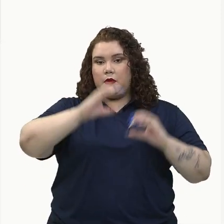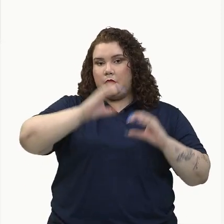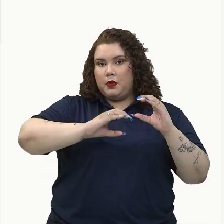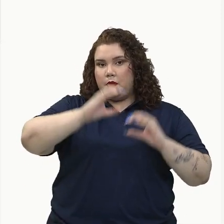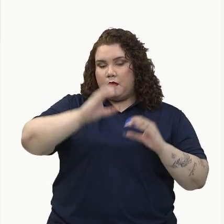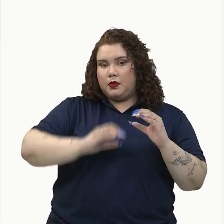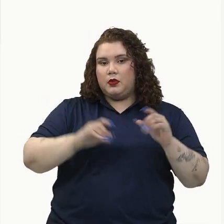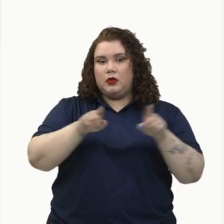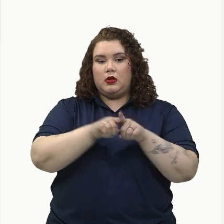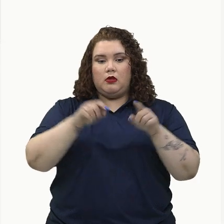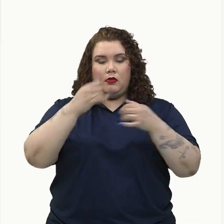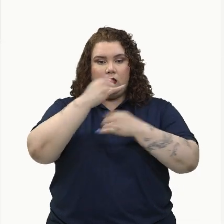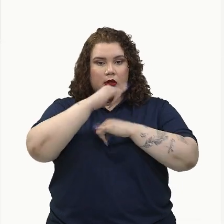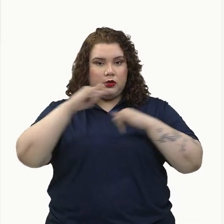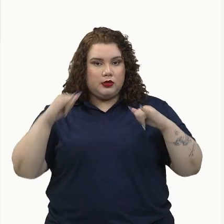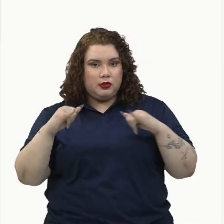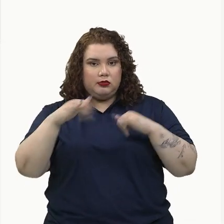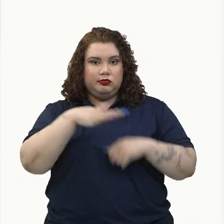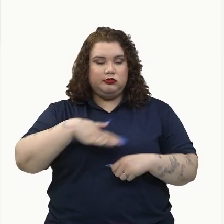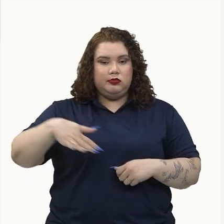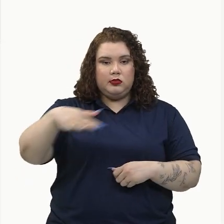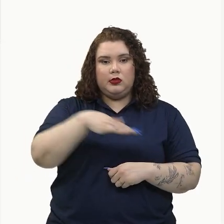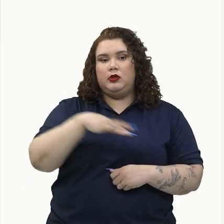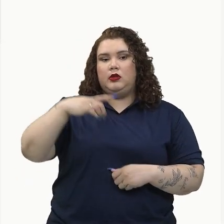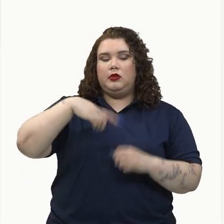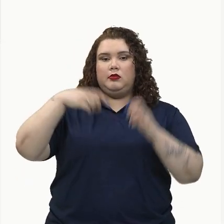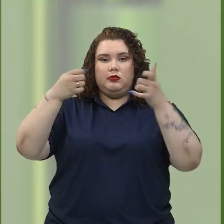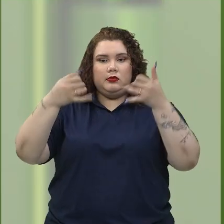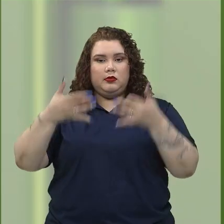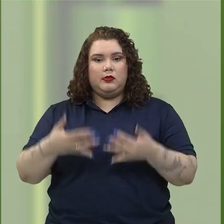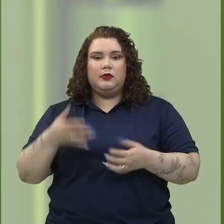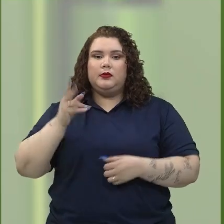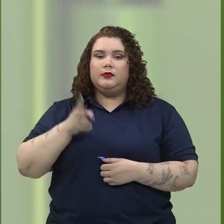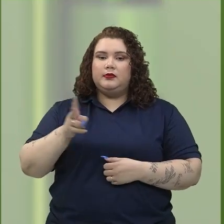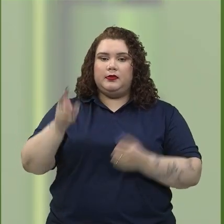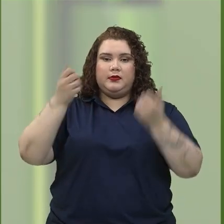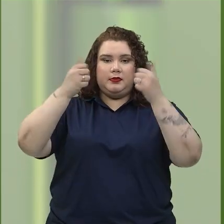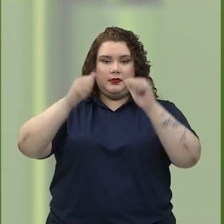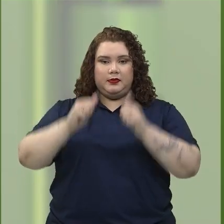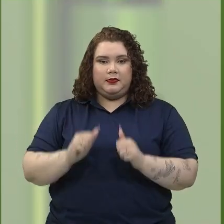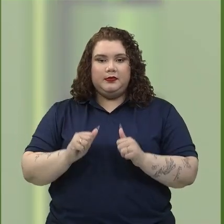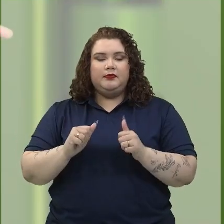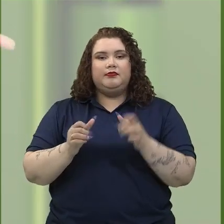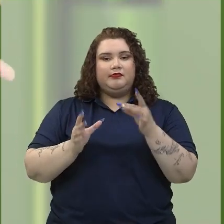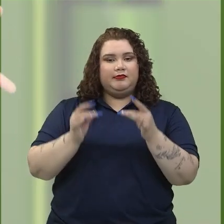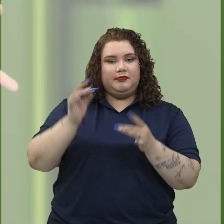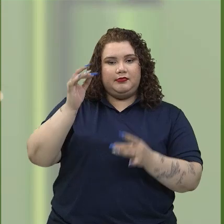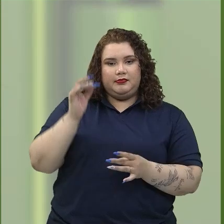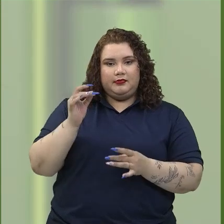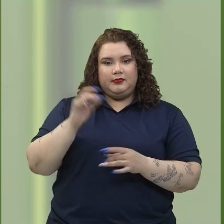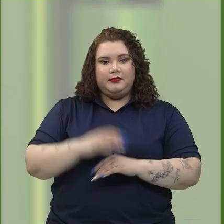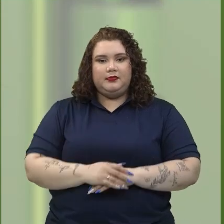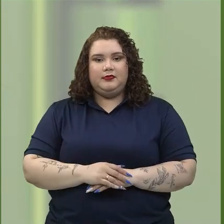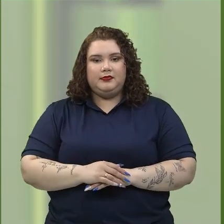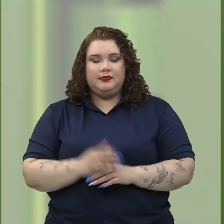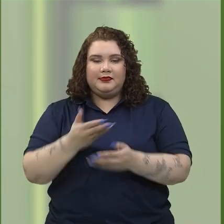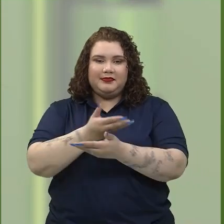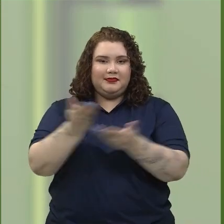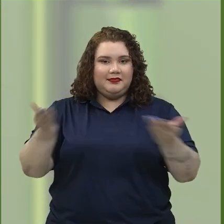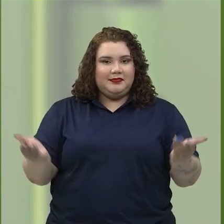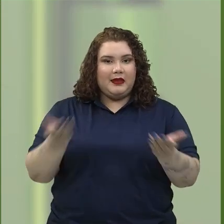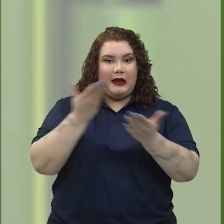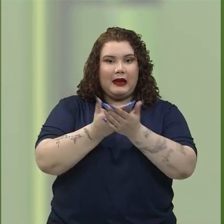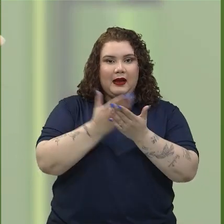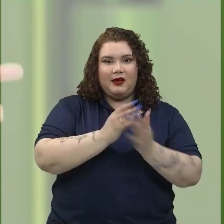em eletrodinâmica, nós temos aí que sempre analisar desta forma. Pessoal, chegamos